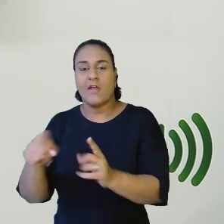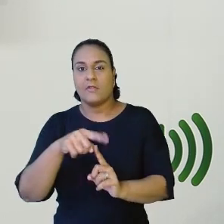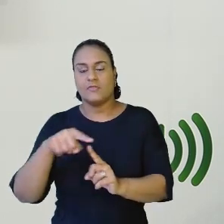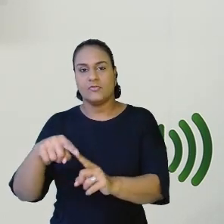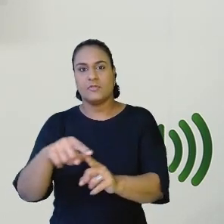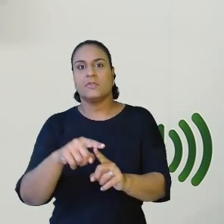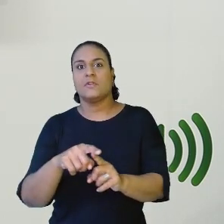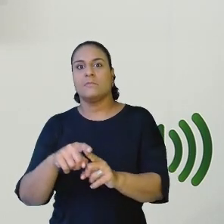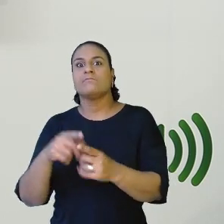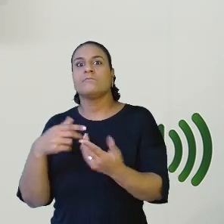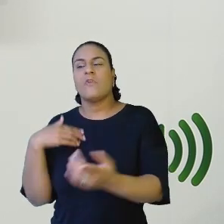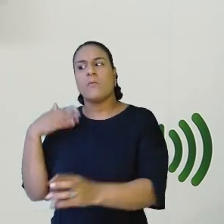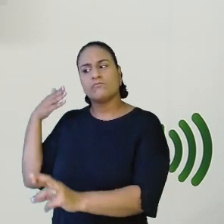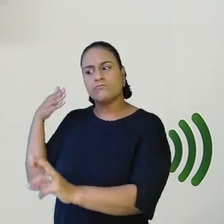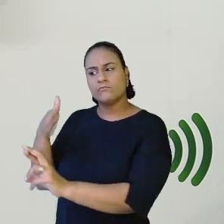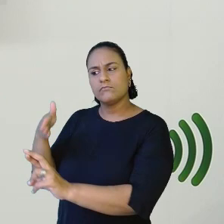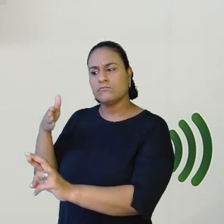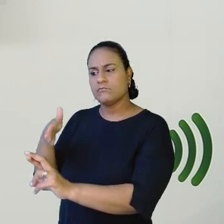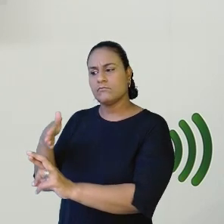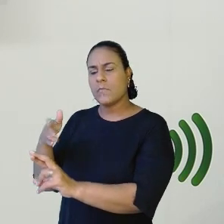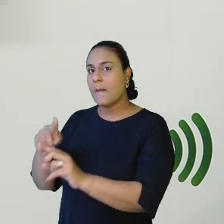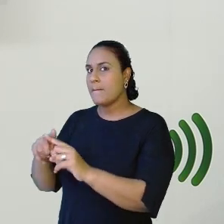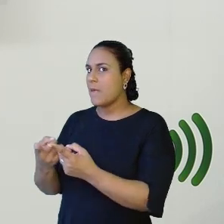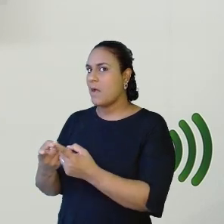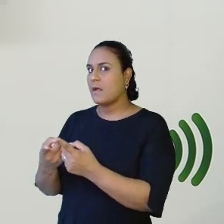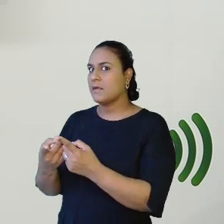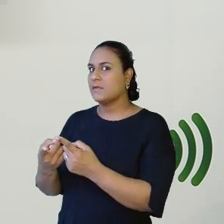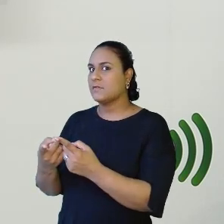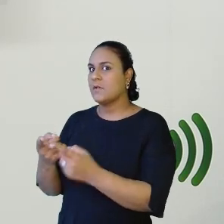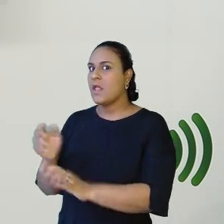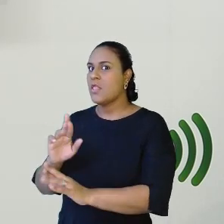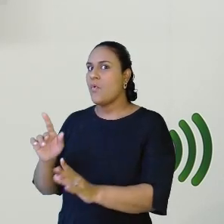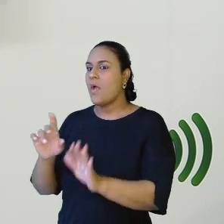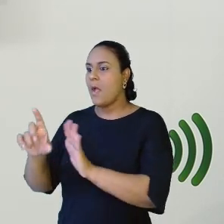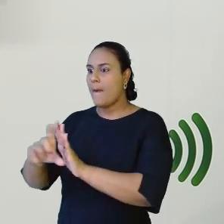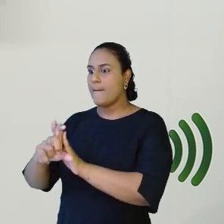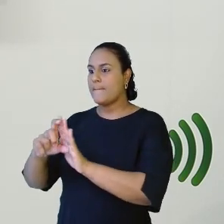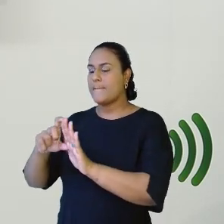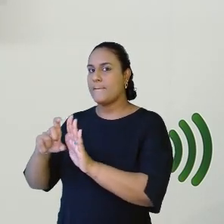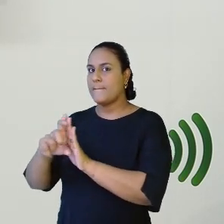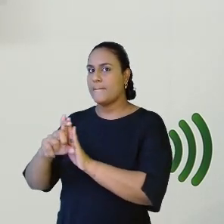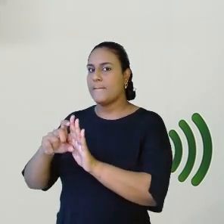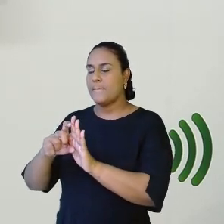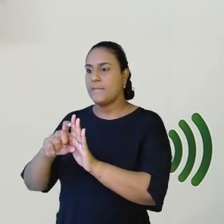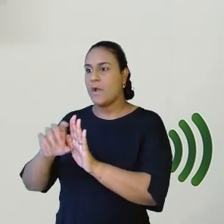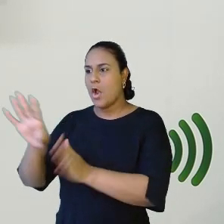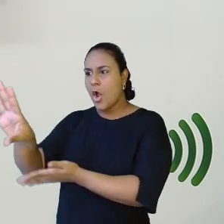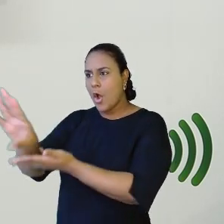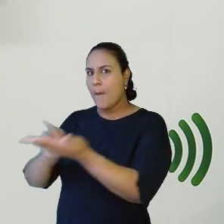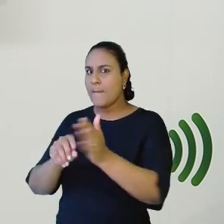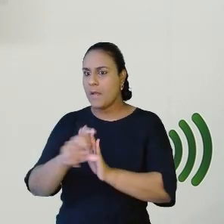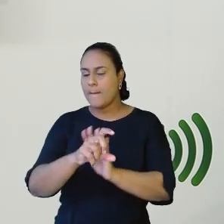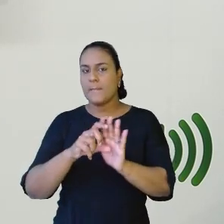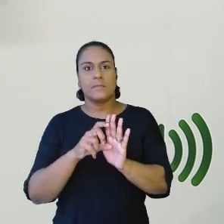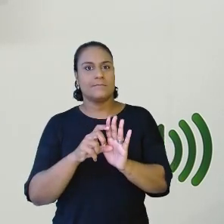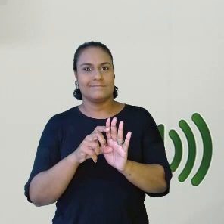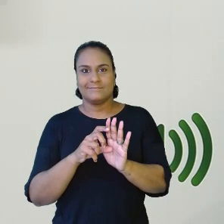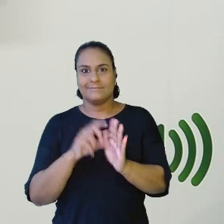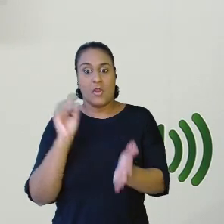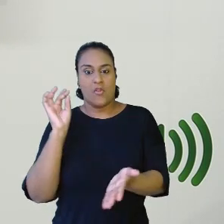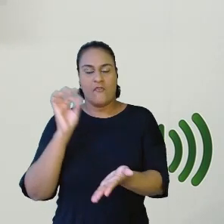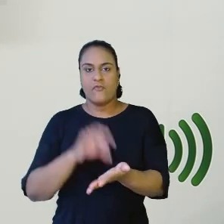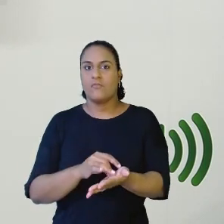faz referência, mas ela não é exatamente uma paráfrase, ele não está baseado com aqueles fatos que